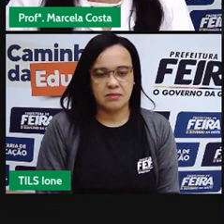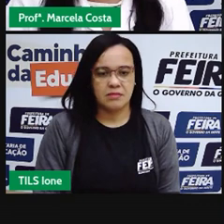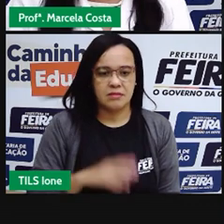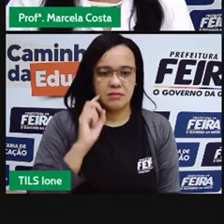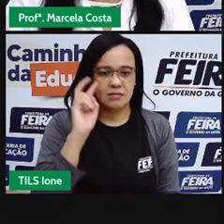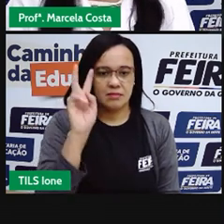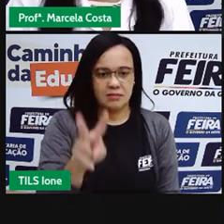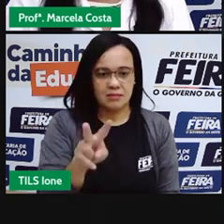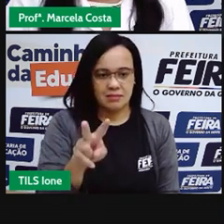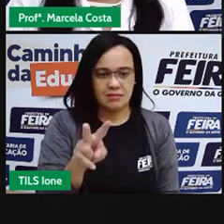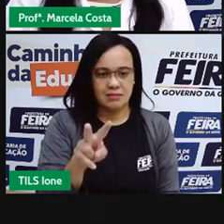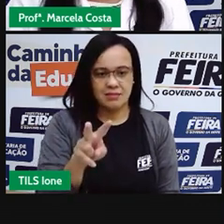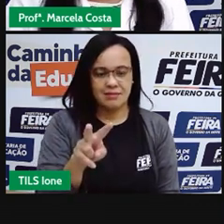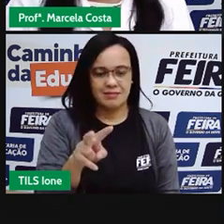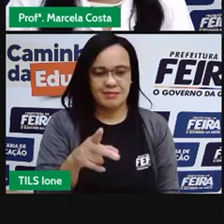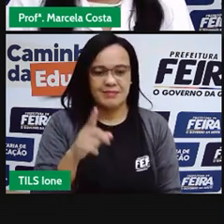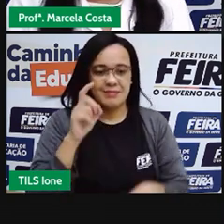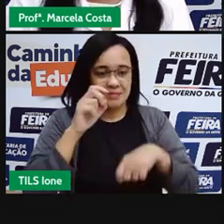Esse é um